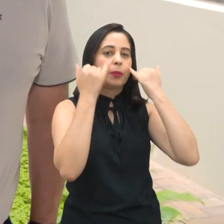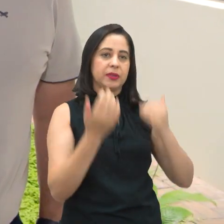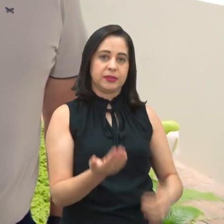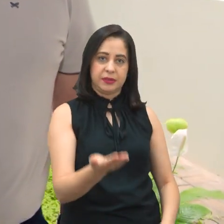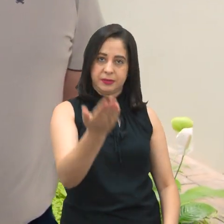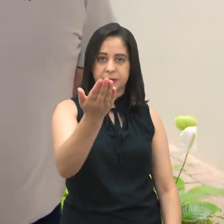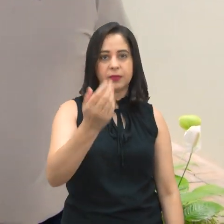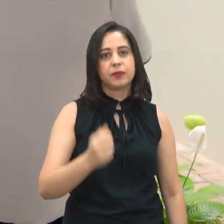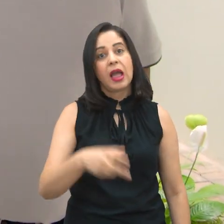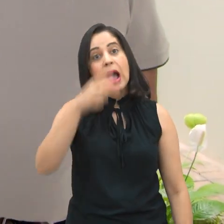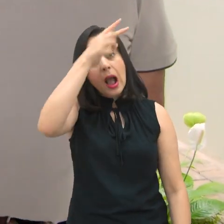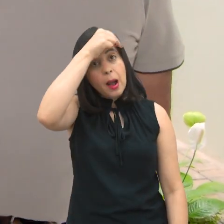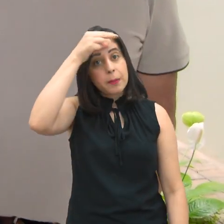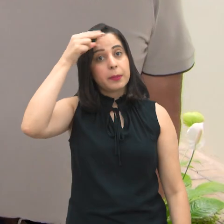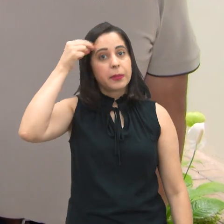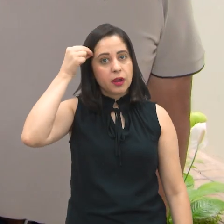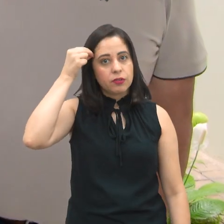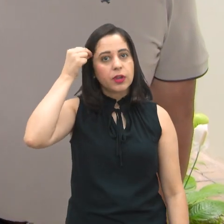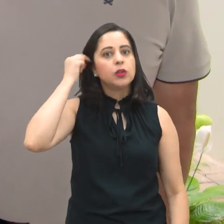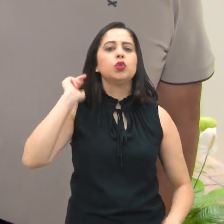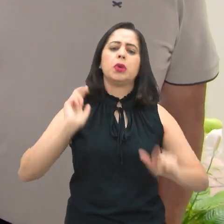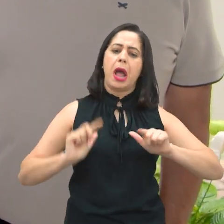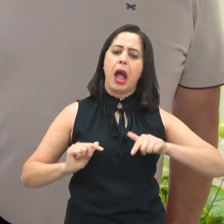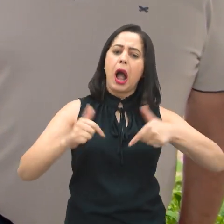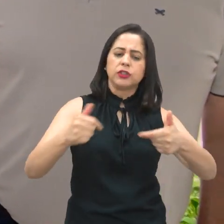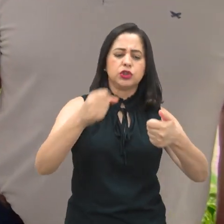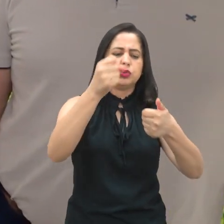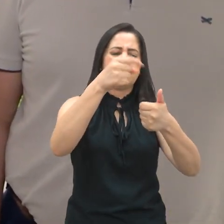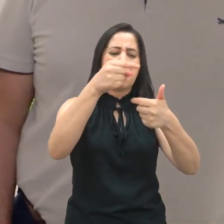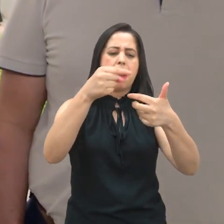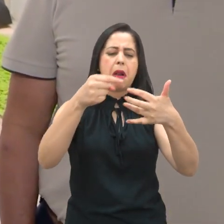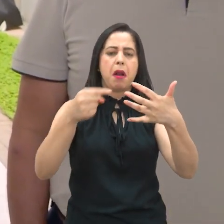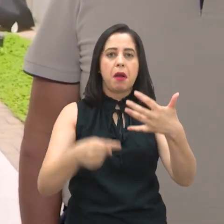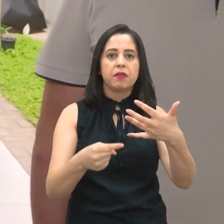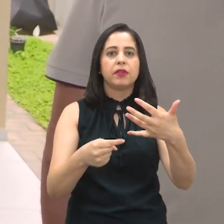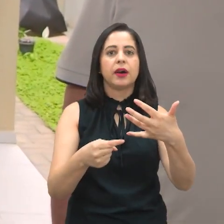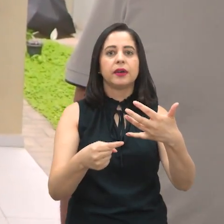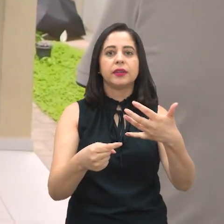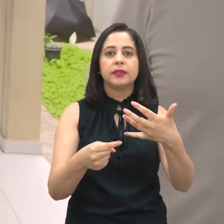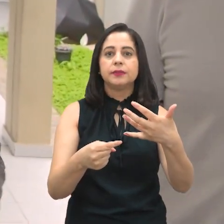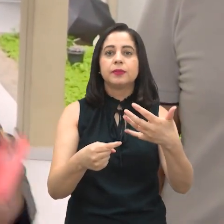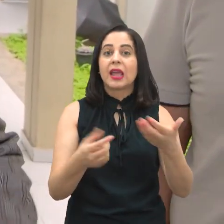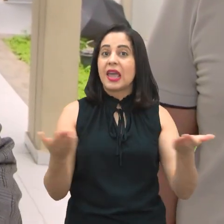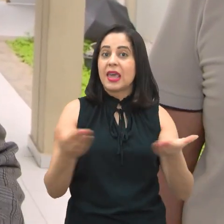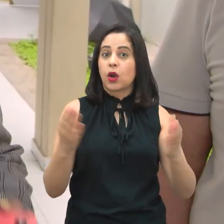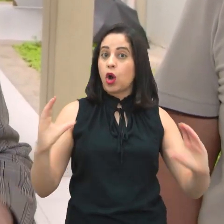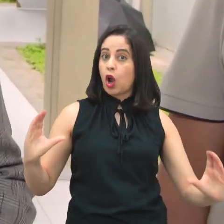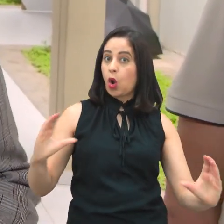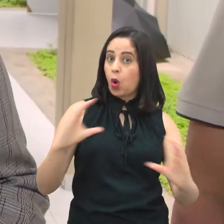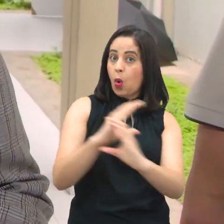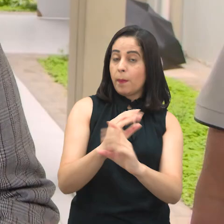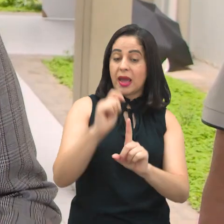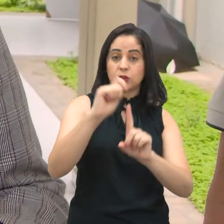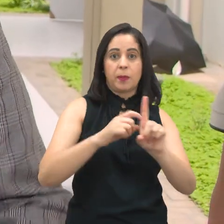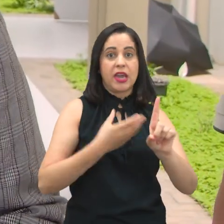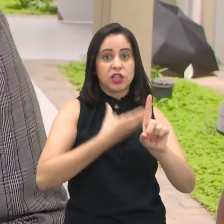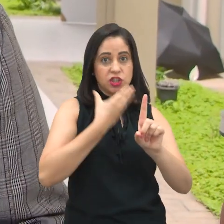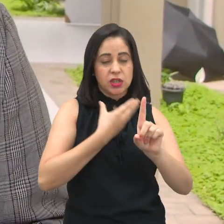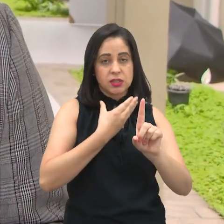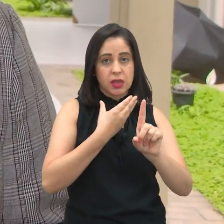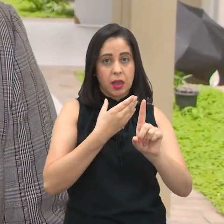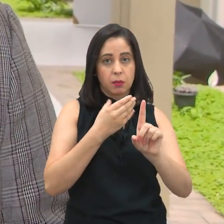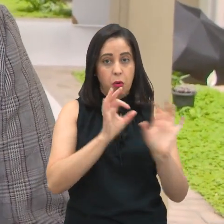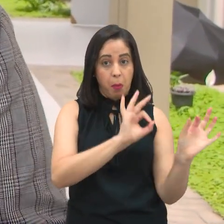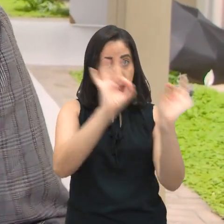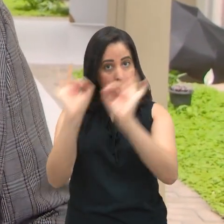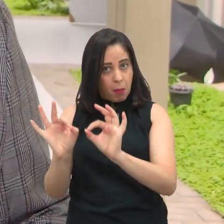Gi, como a gente viu, a Prefeitura recebe muitas ações, né? Realiza muitas ações e para a programação completa durante esse mês é só acessar o